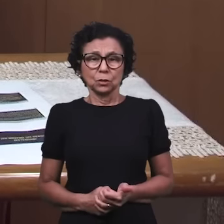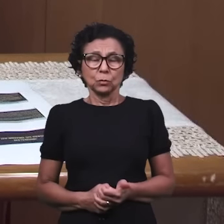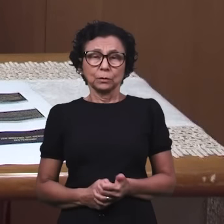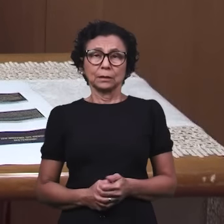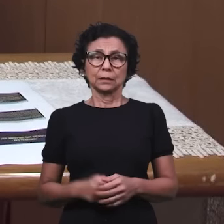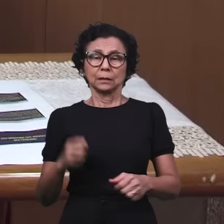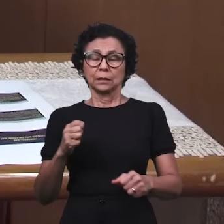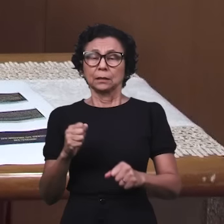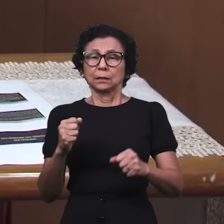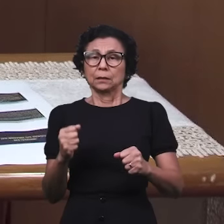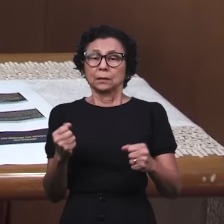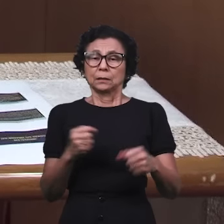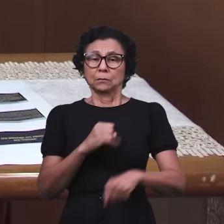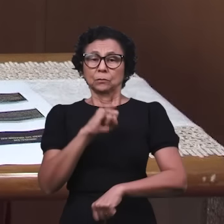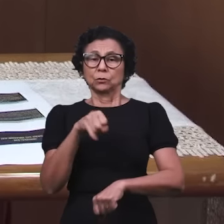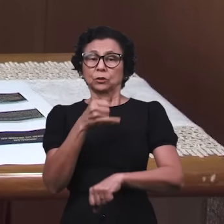Sião.